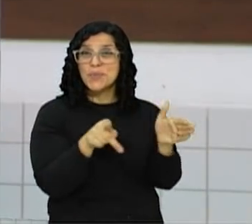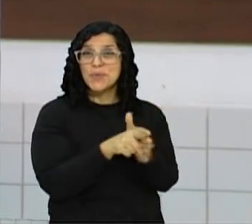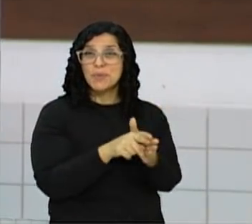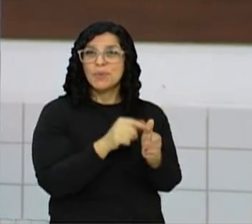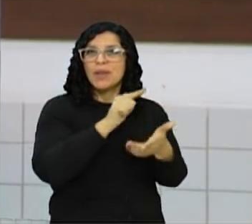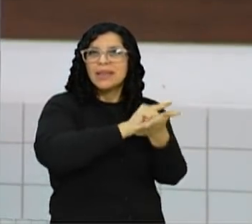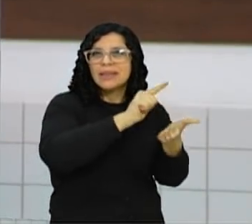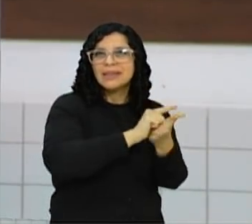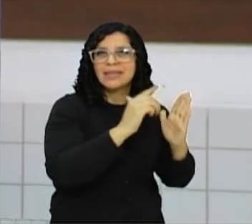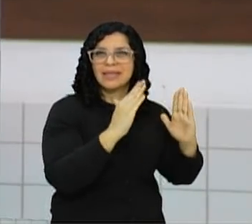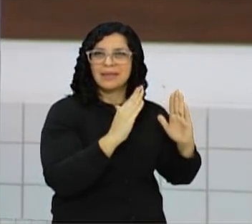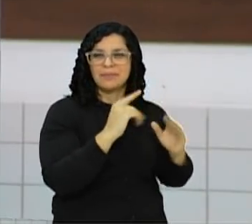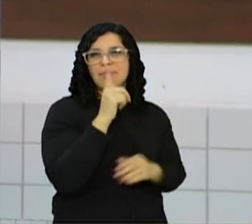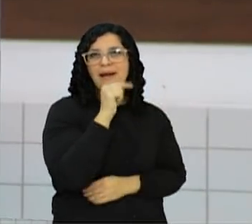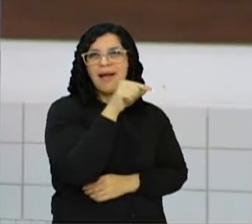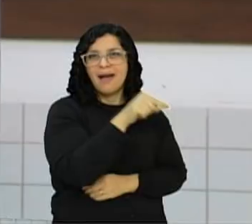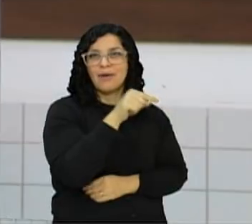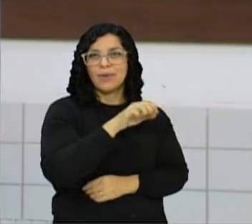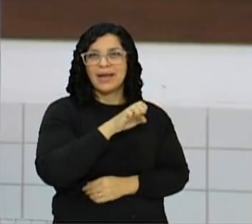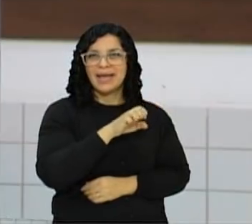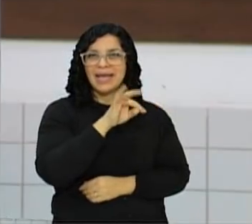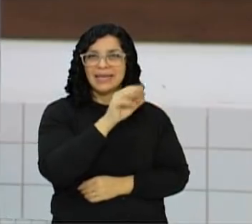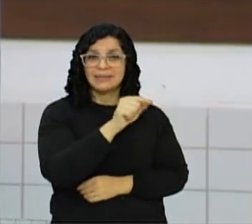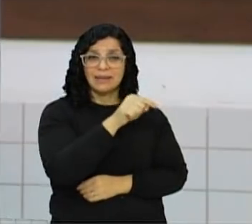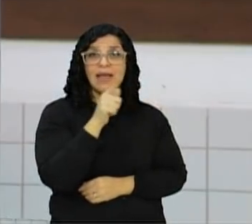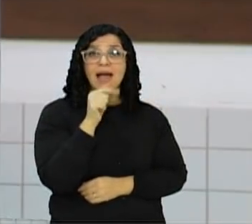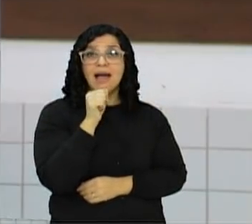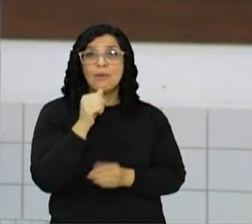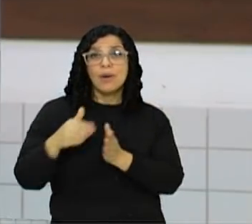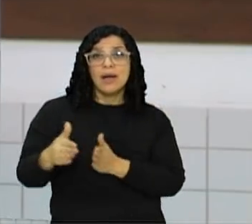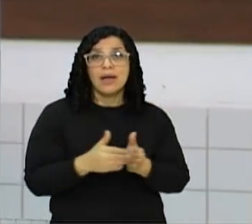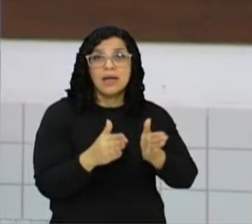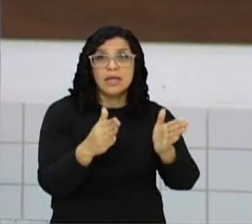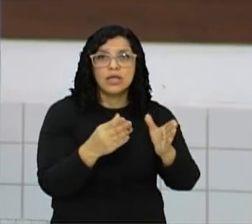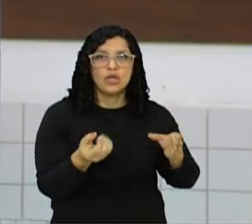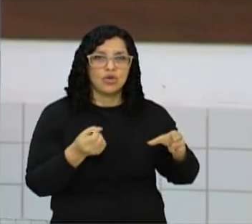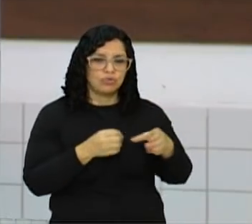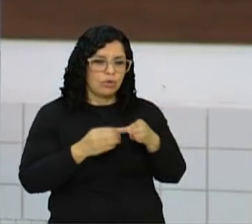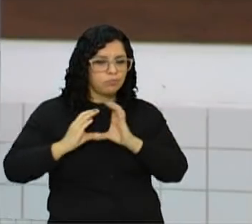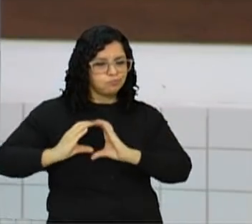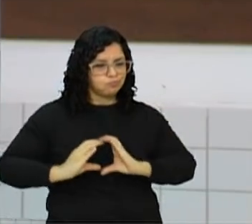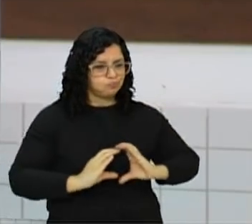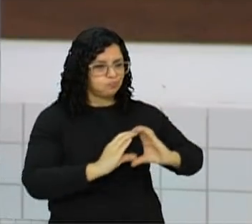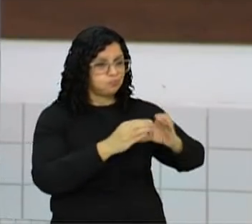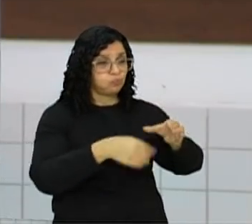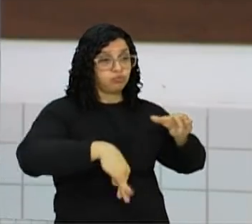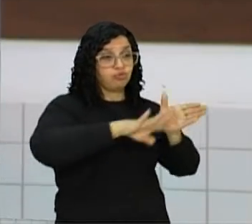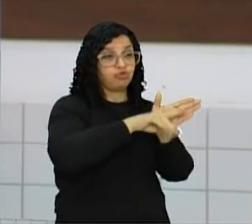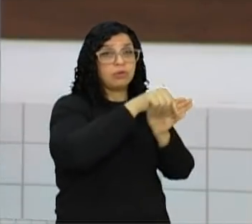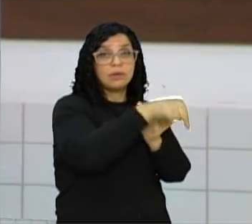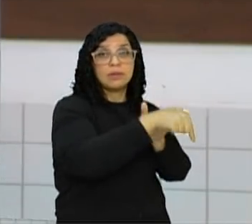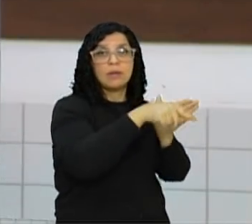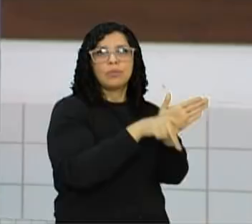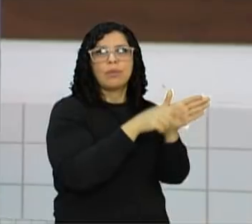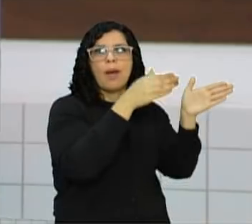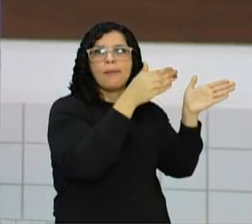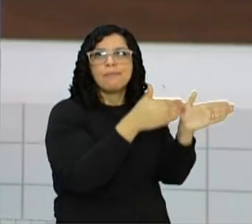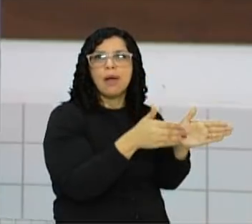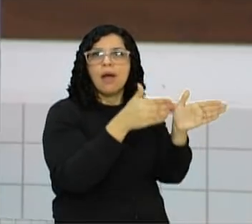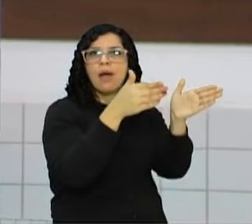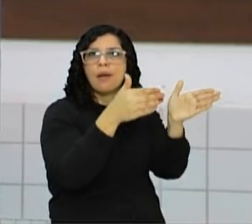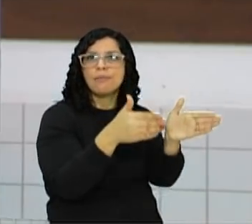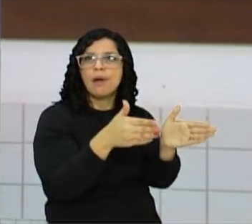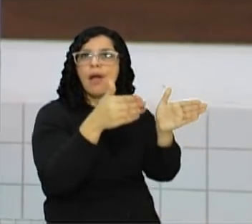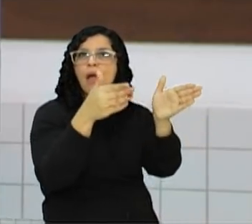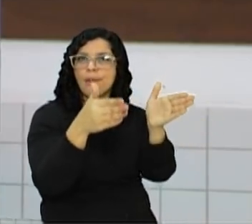água, da captura da água do rio, ou de um lago, ou de uma outra fonte. Passar por todas aquelas